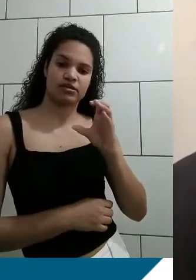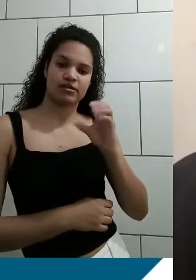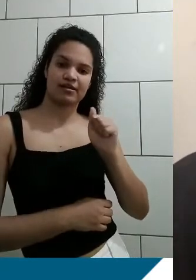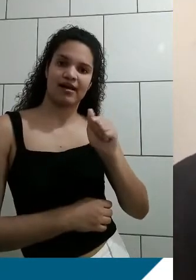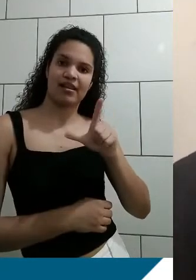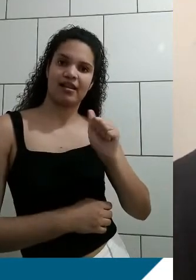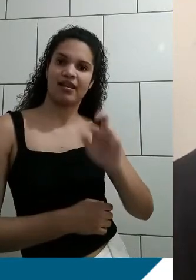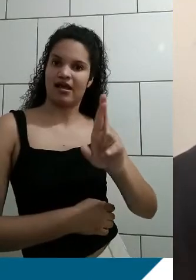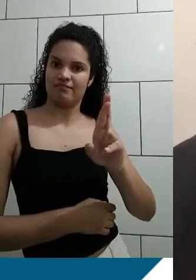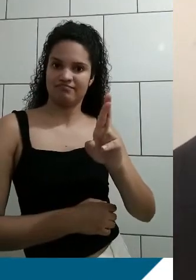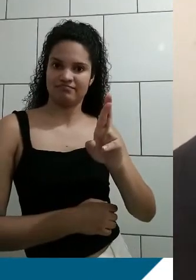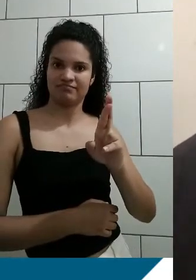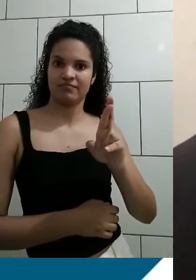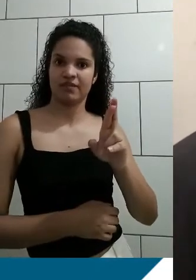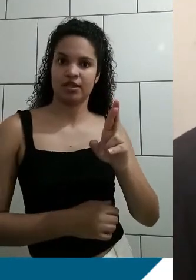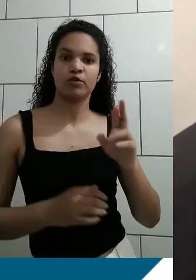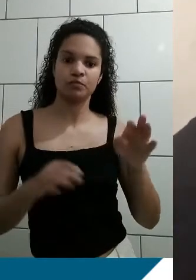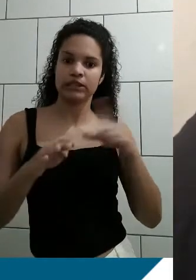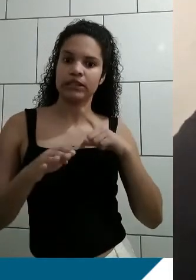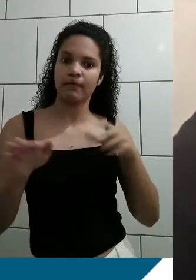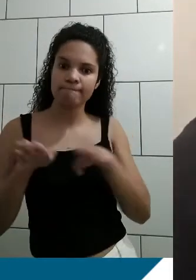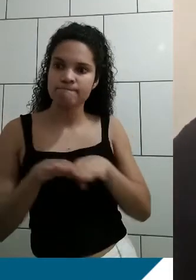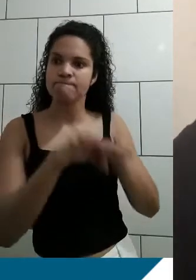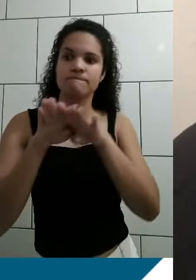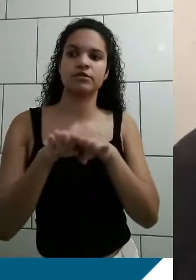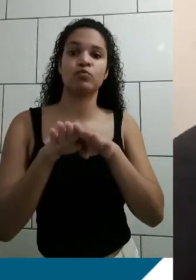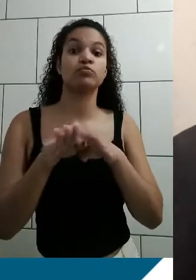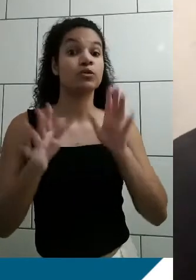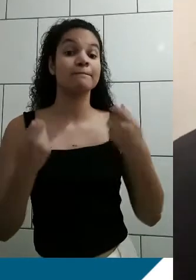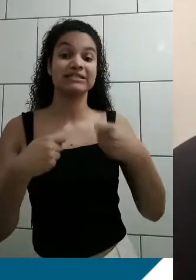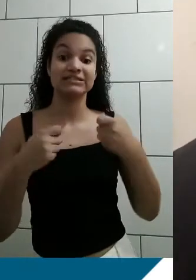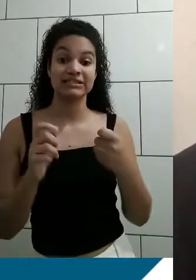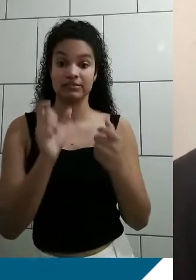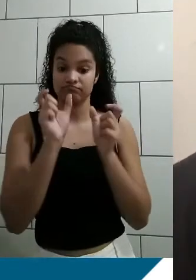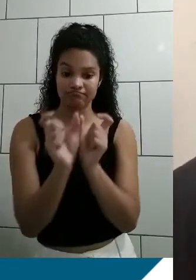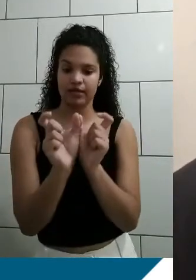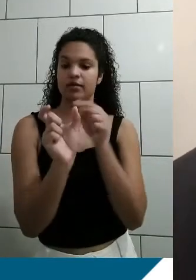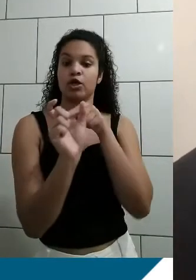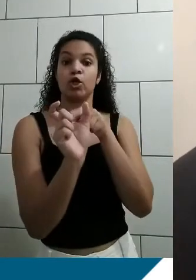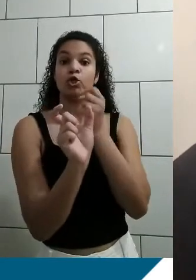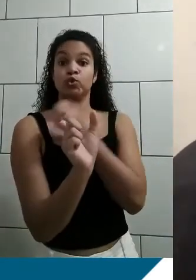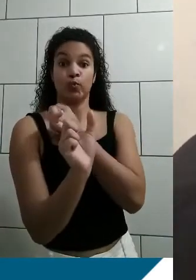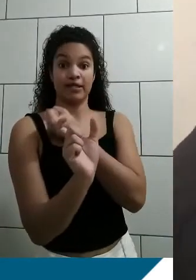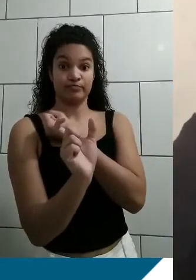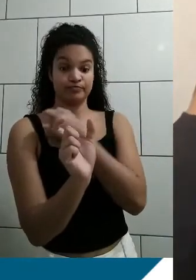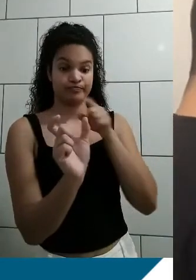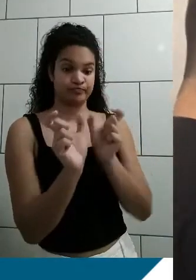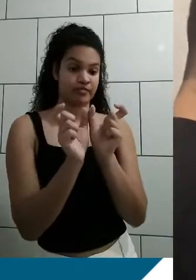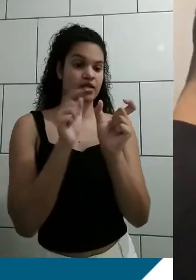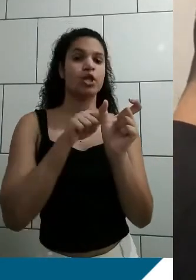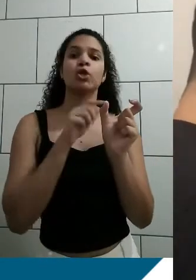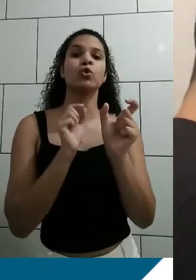apenas com o valor numérico e a respectiva unidade. A unidade de energia no sistema internacional é o Joule,